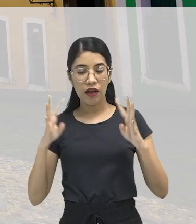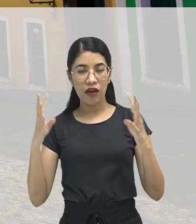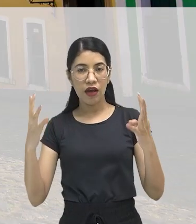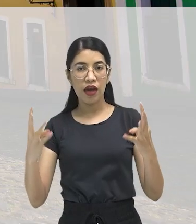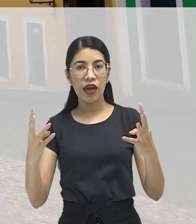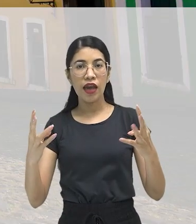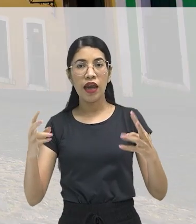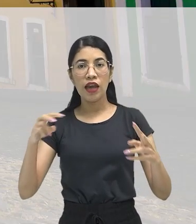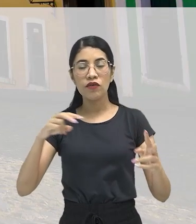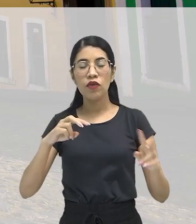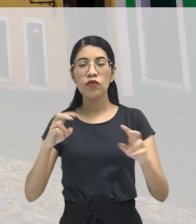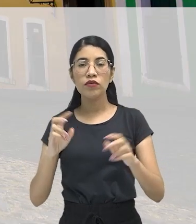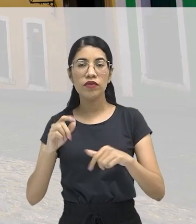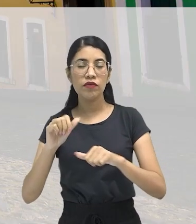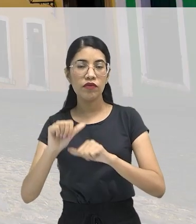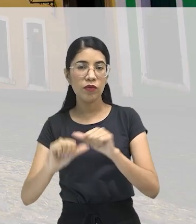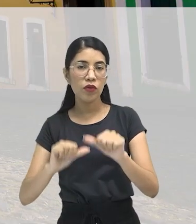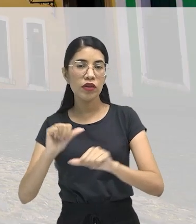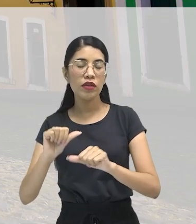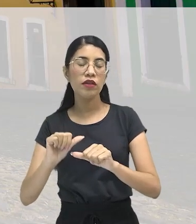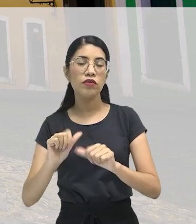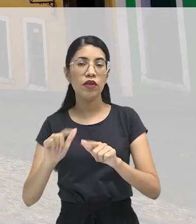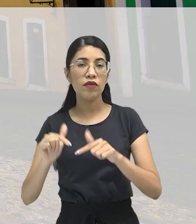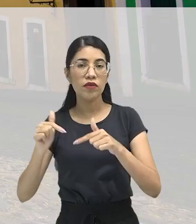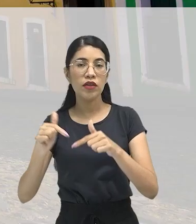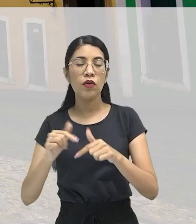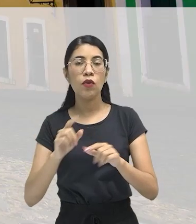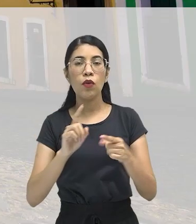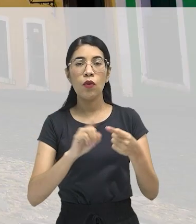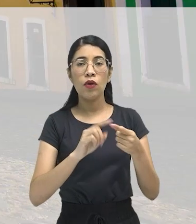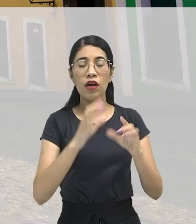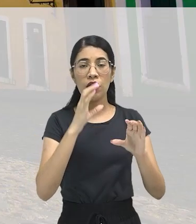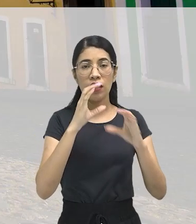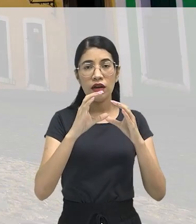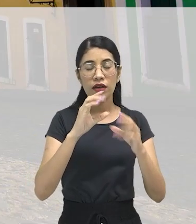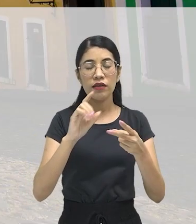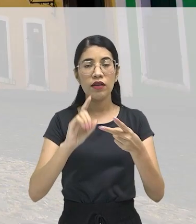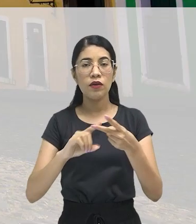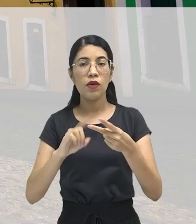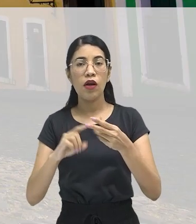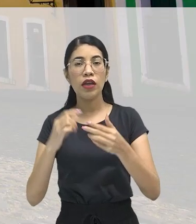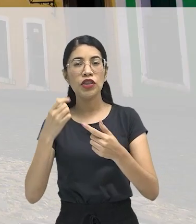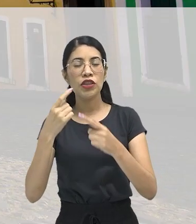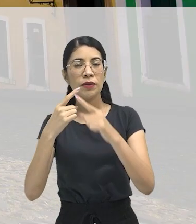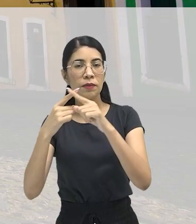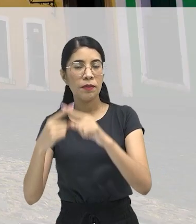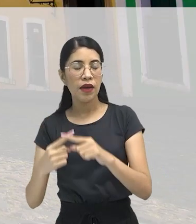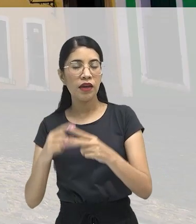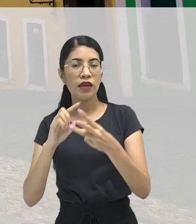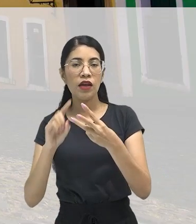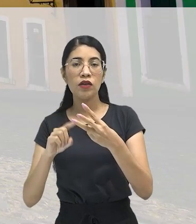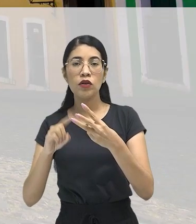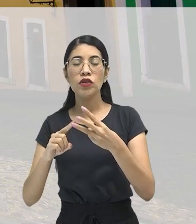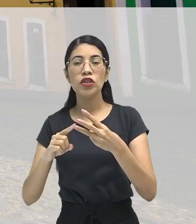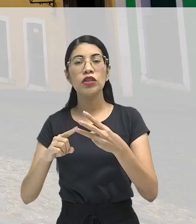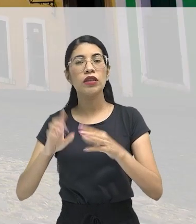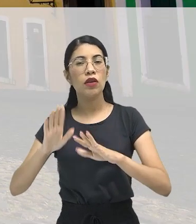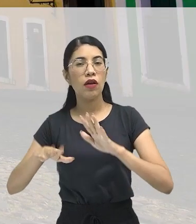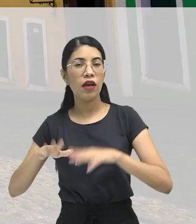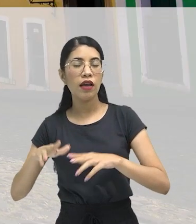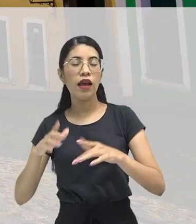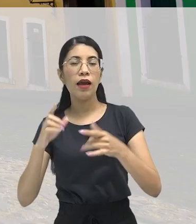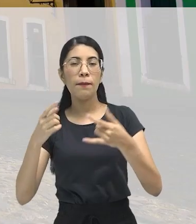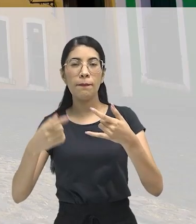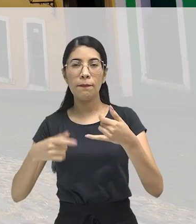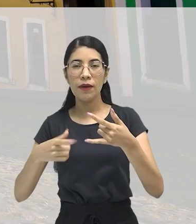se revezam em 3 funções: a de cantar, a de jogar e a de tocar. Ou seja, todos